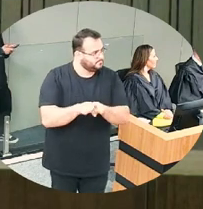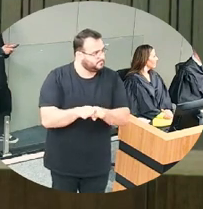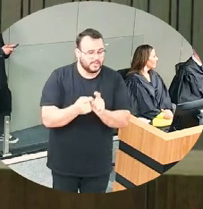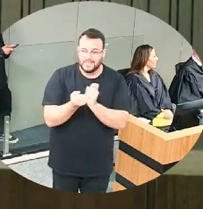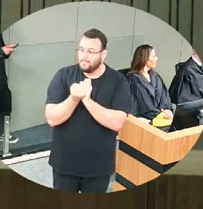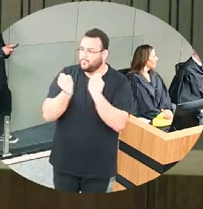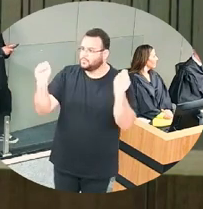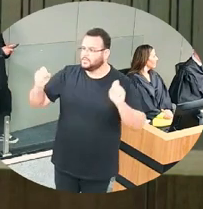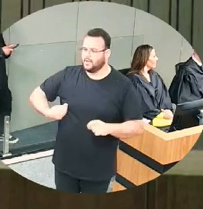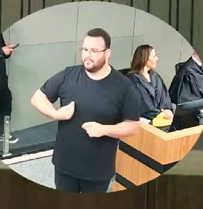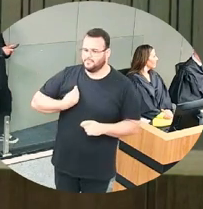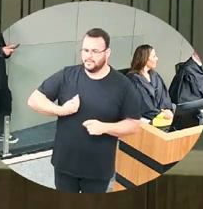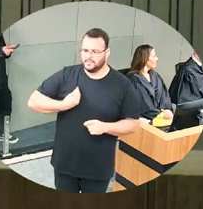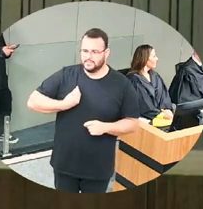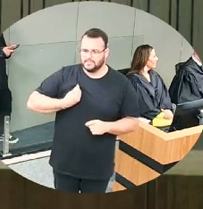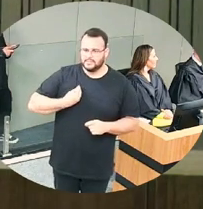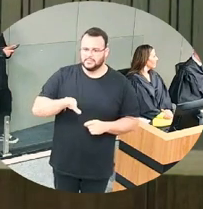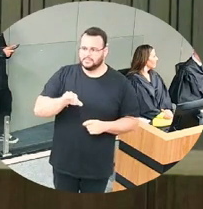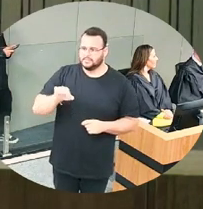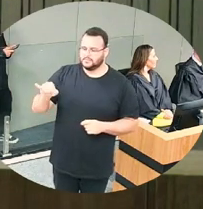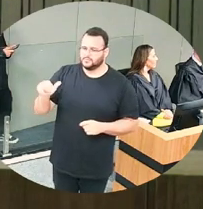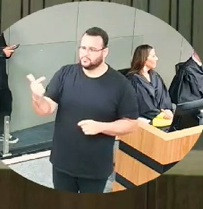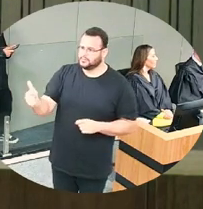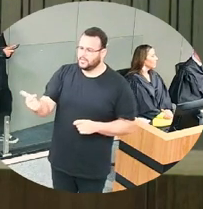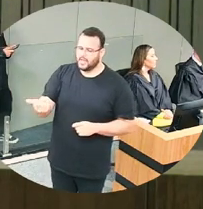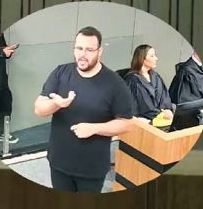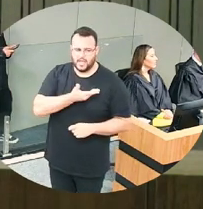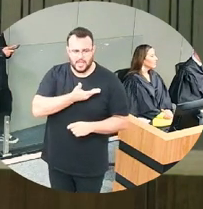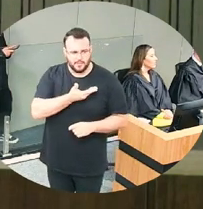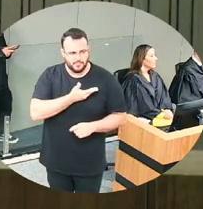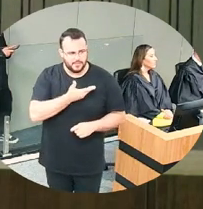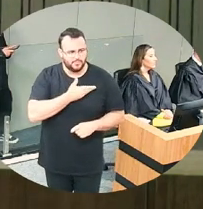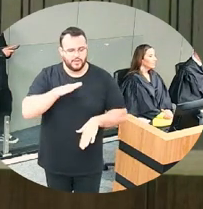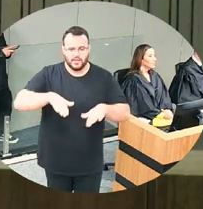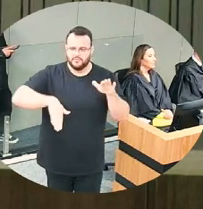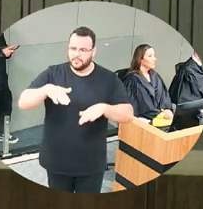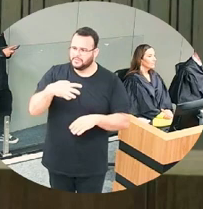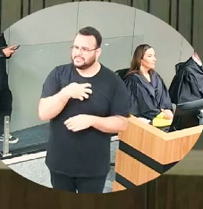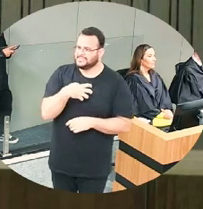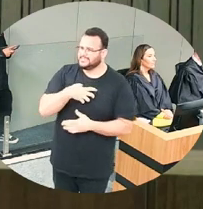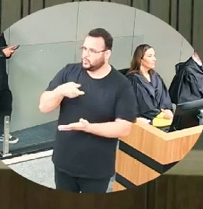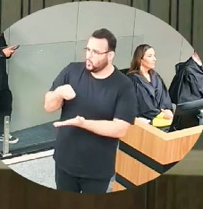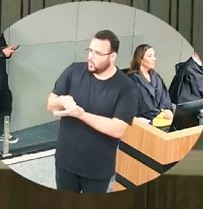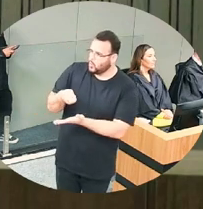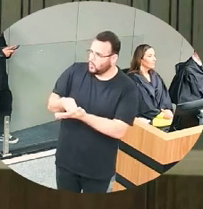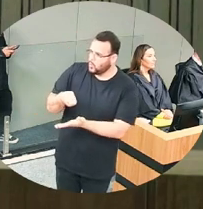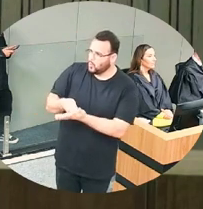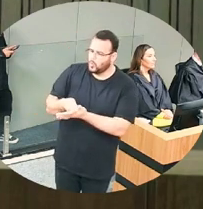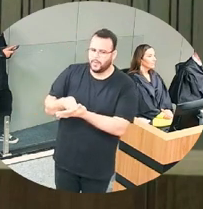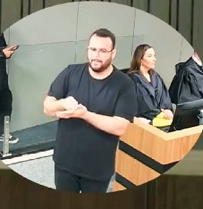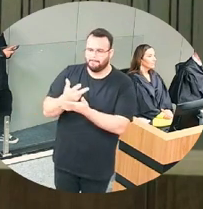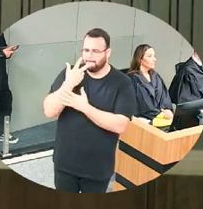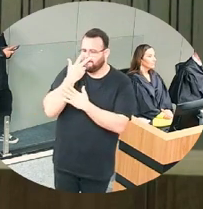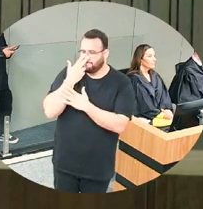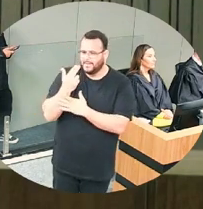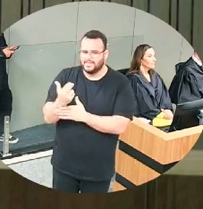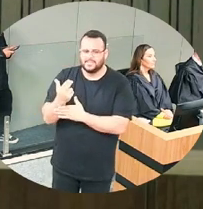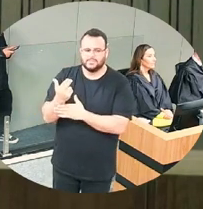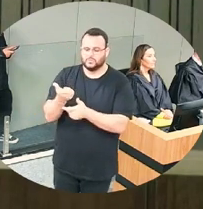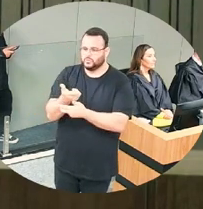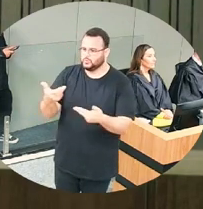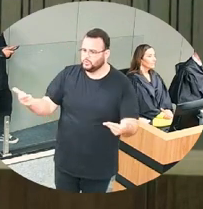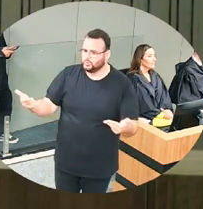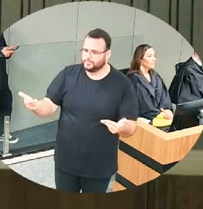não é possível uma vida razoável sem amigos e que amigo por vezes se sente na obrigação de descontinuar descortinar